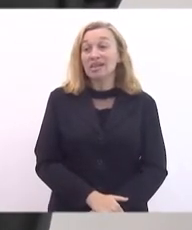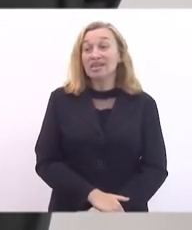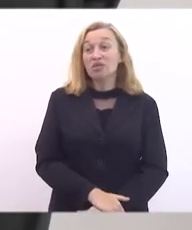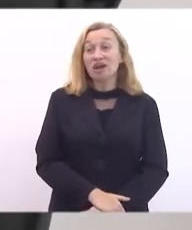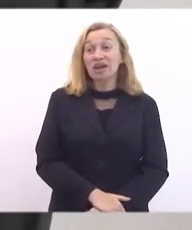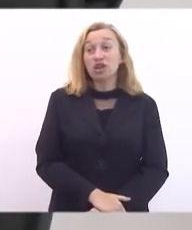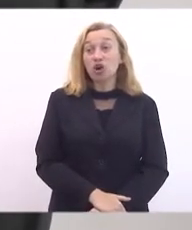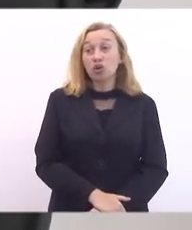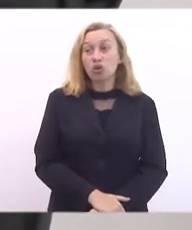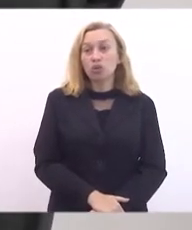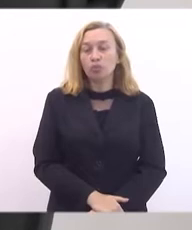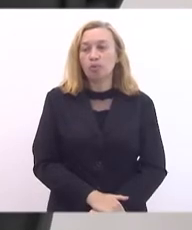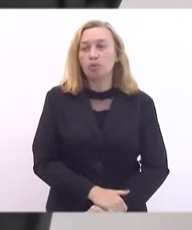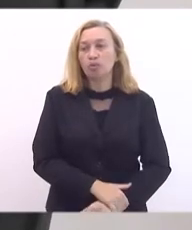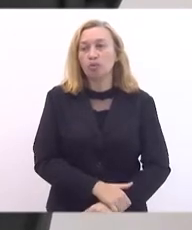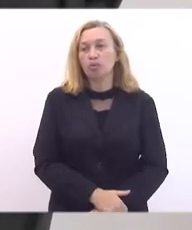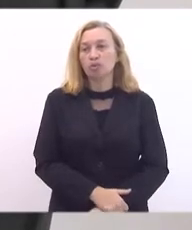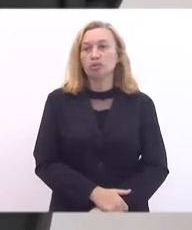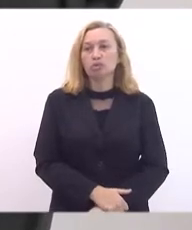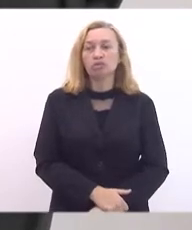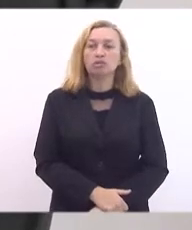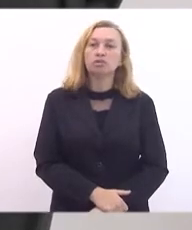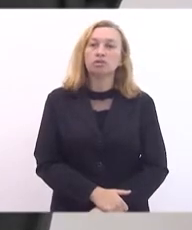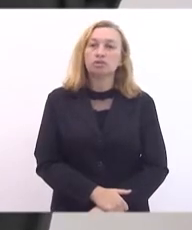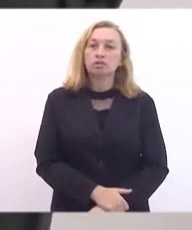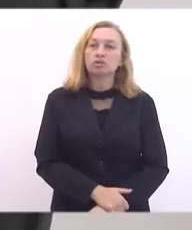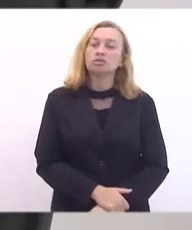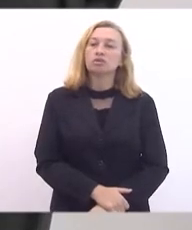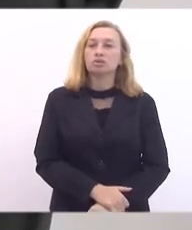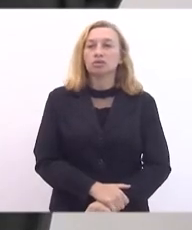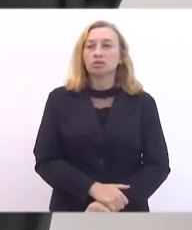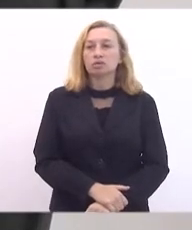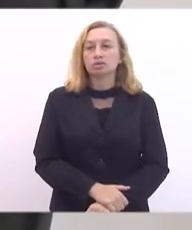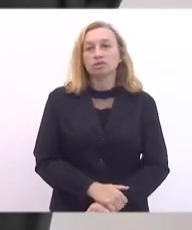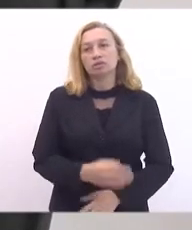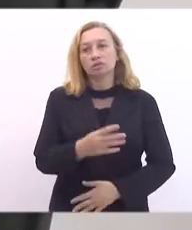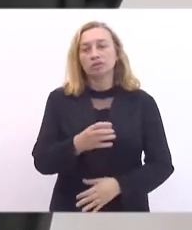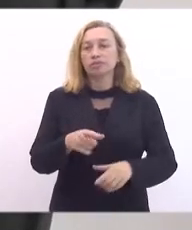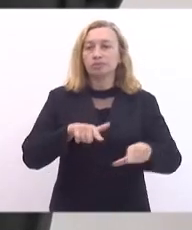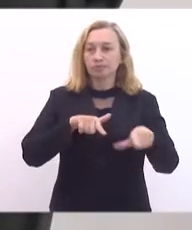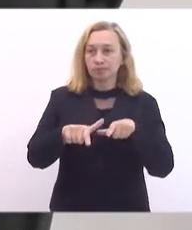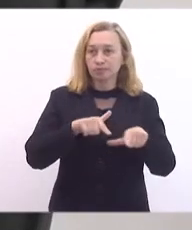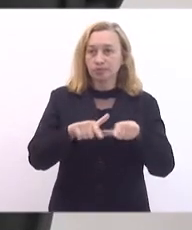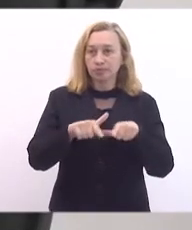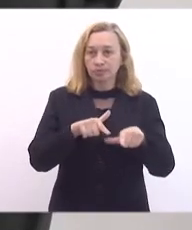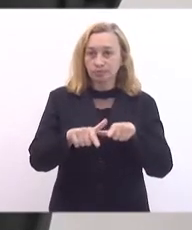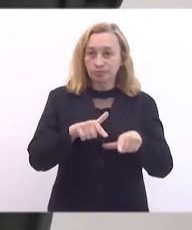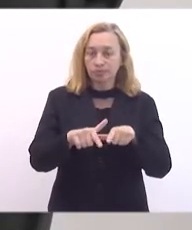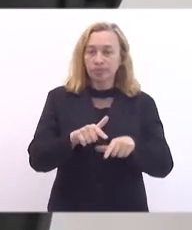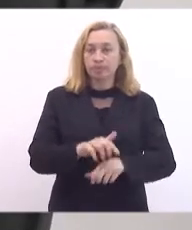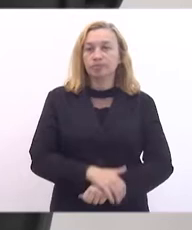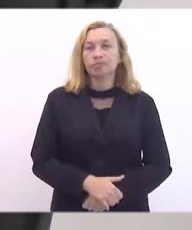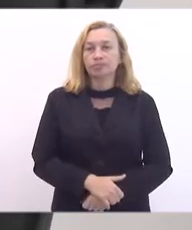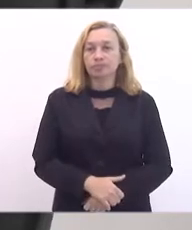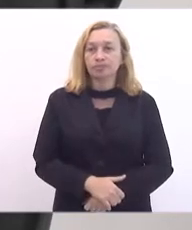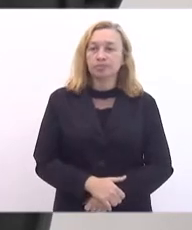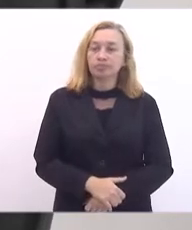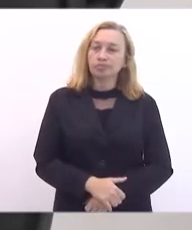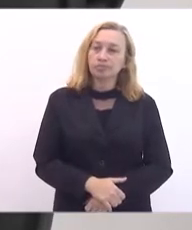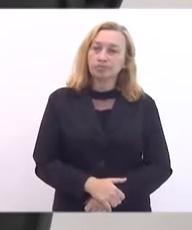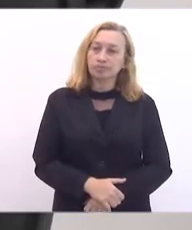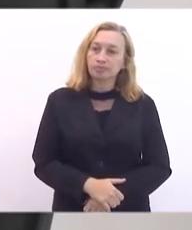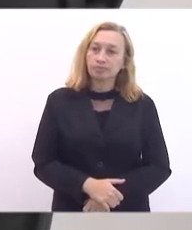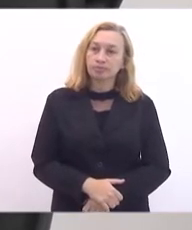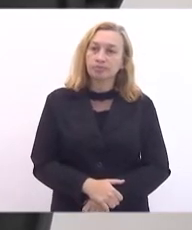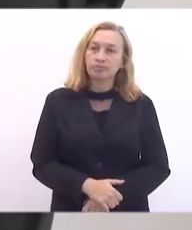também o volume de empregos e aumento de renda que isso gera se gera o